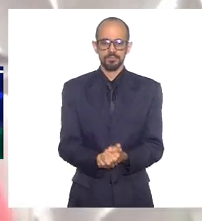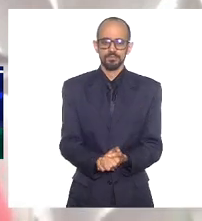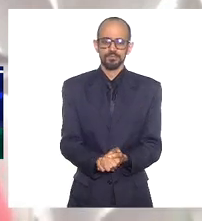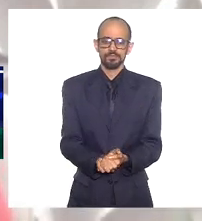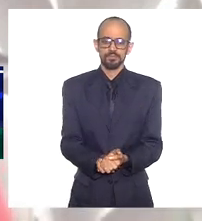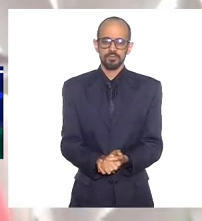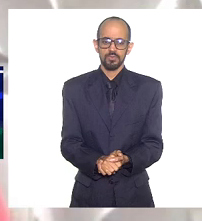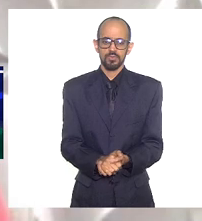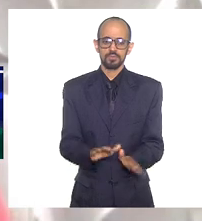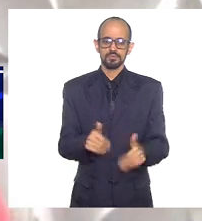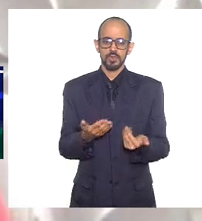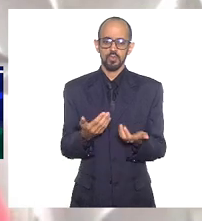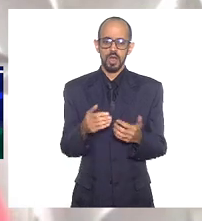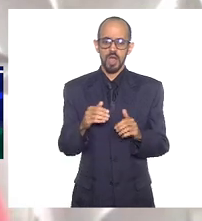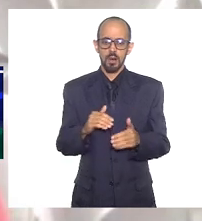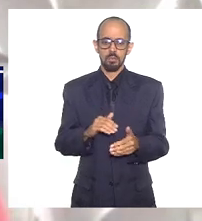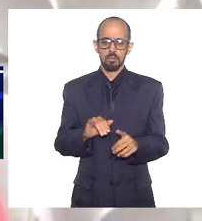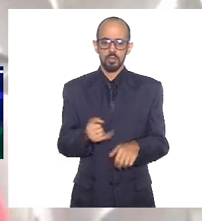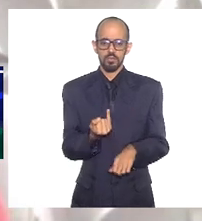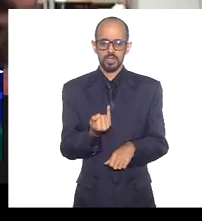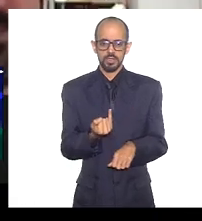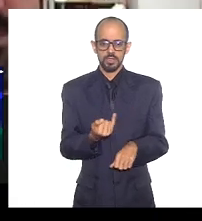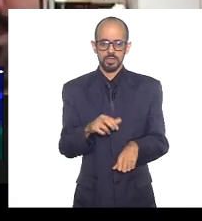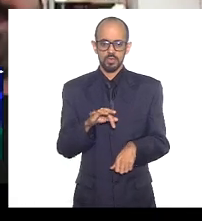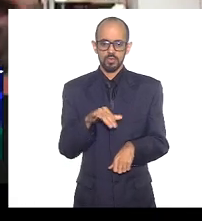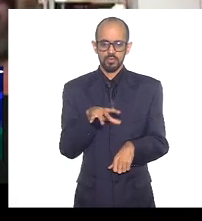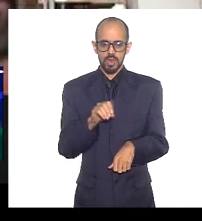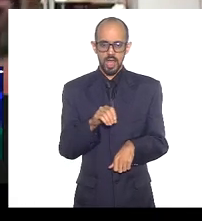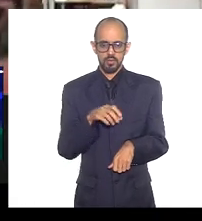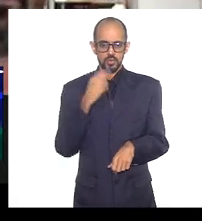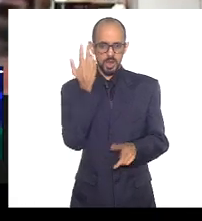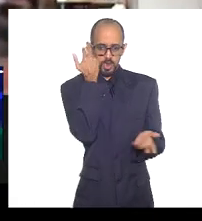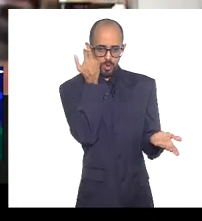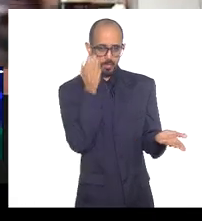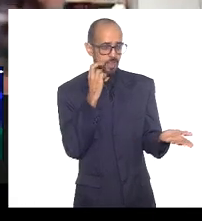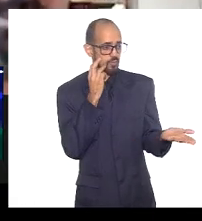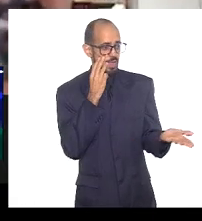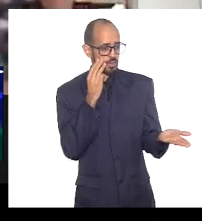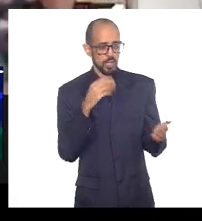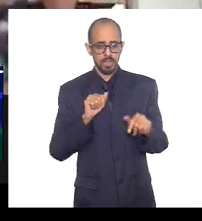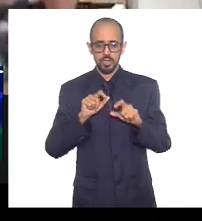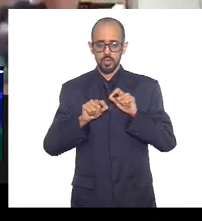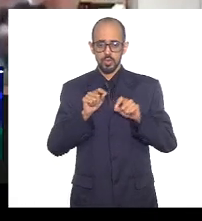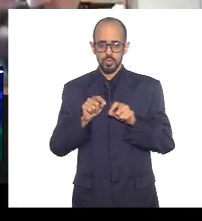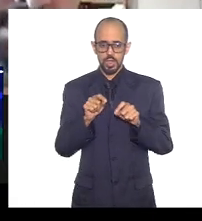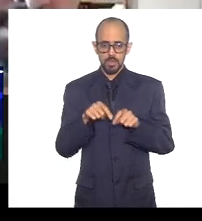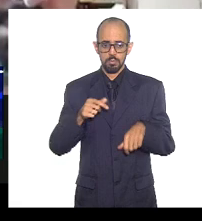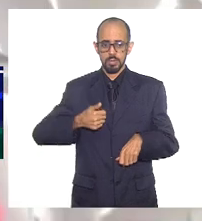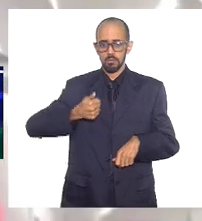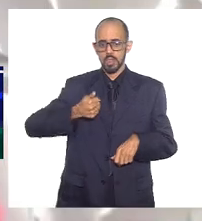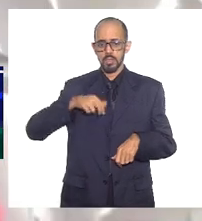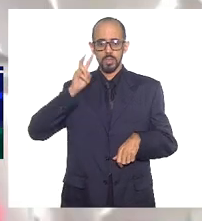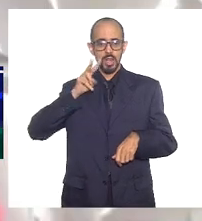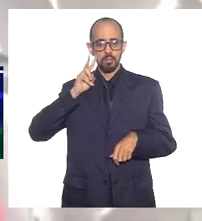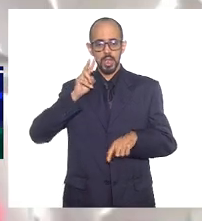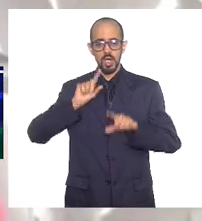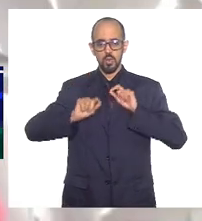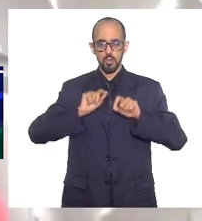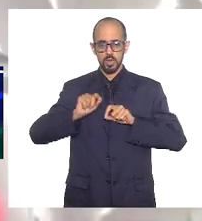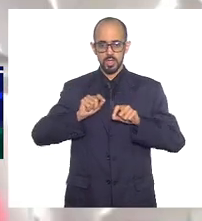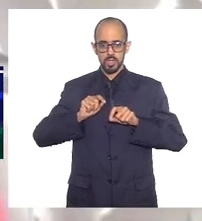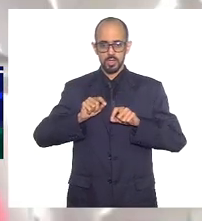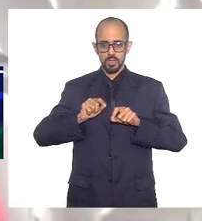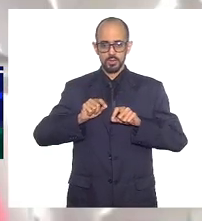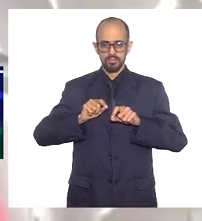e aproveitando aí a presença do deputado Flávio Eliomar e Valdeck primeiro né para lembrar aqui o